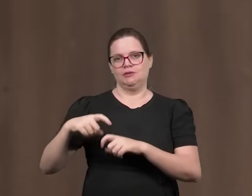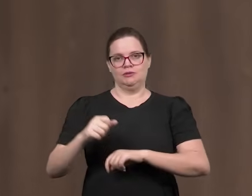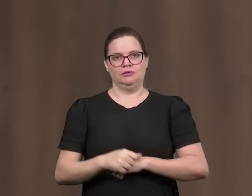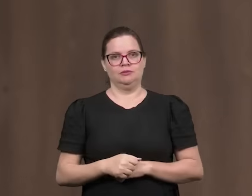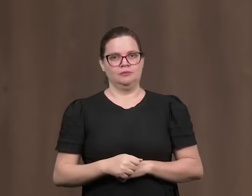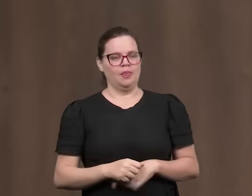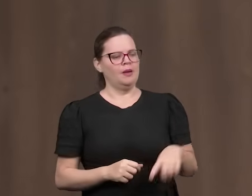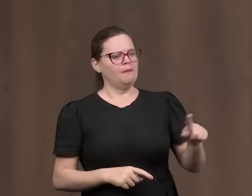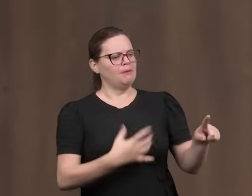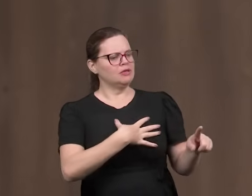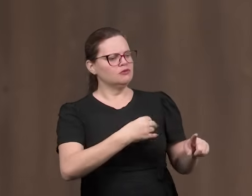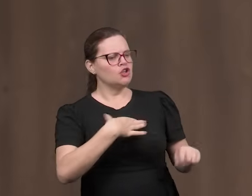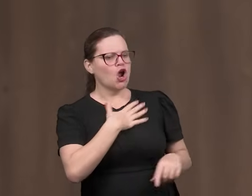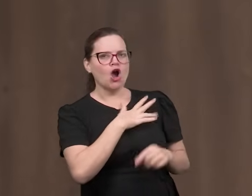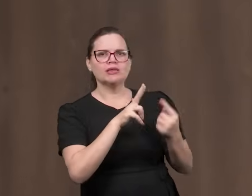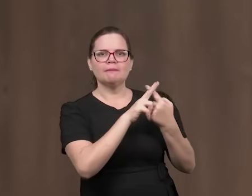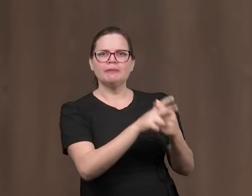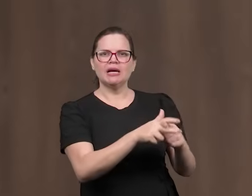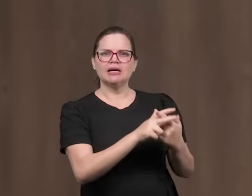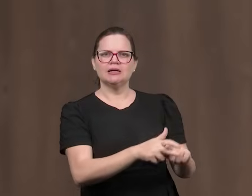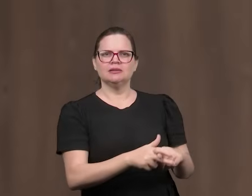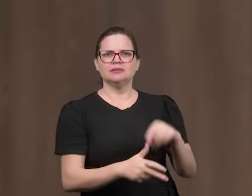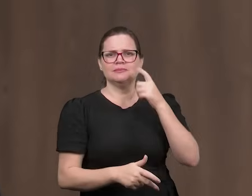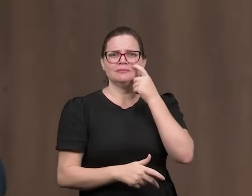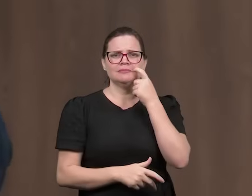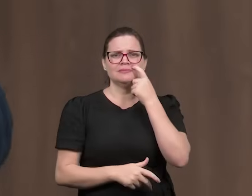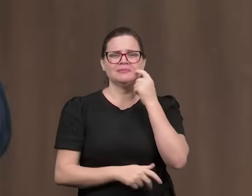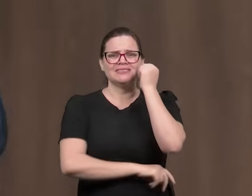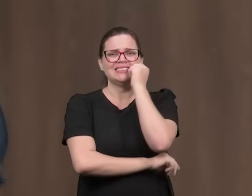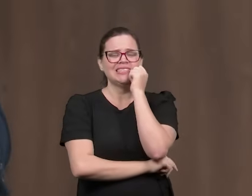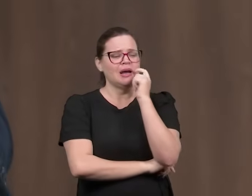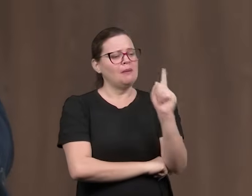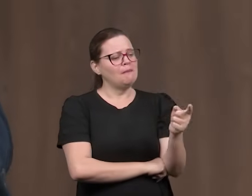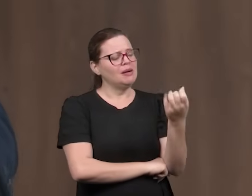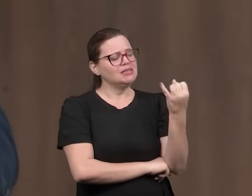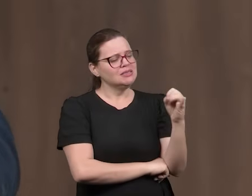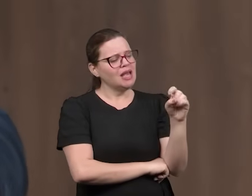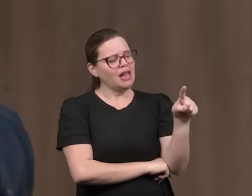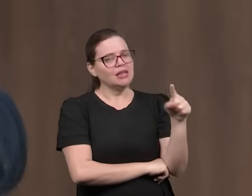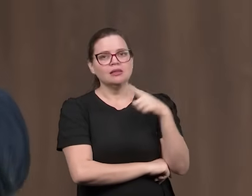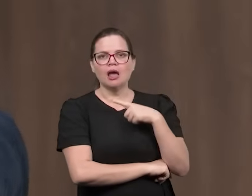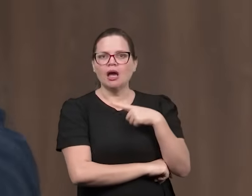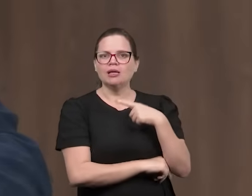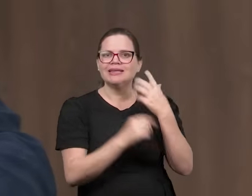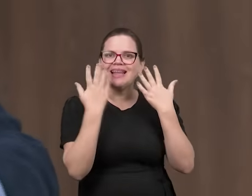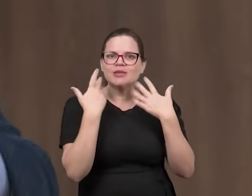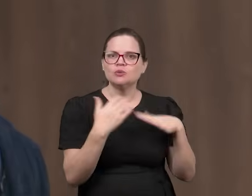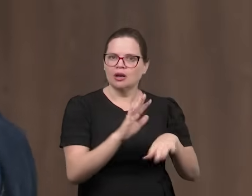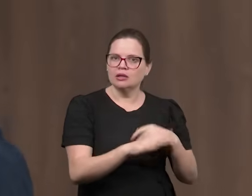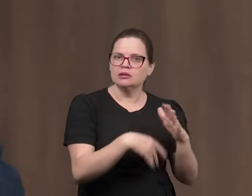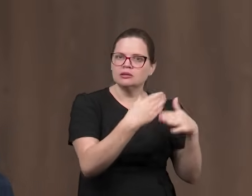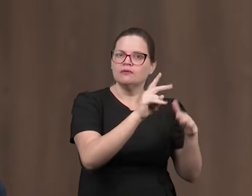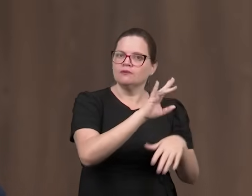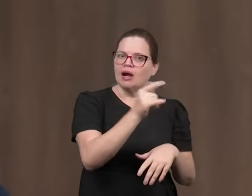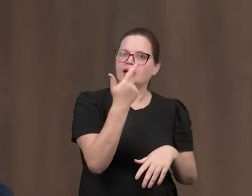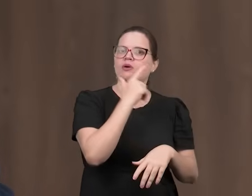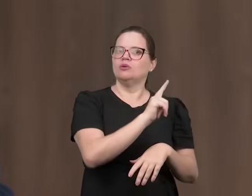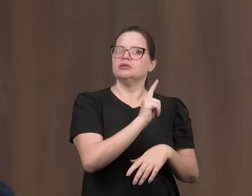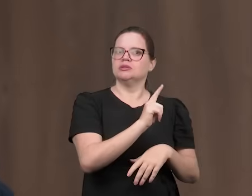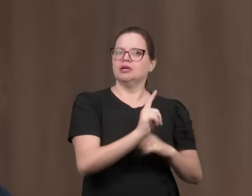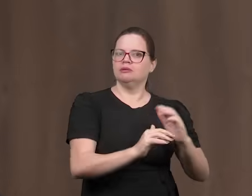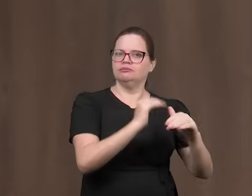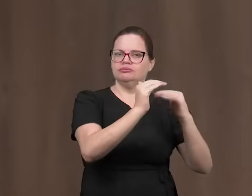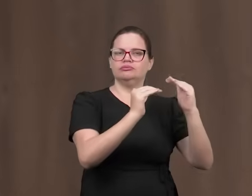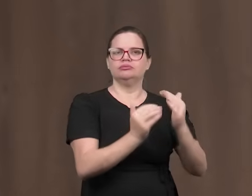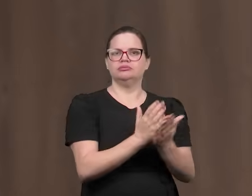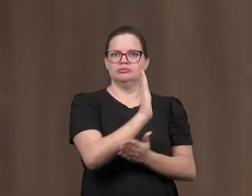área de mecânica. E aí você fica, mas se ele tem aquele dom, ele vai desenvolver, ele vai ser próspero naquilo ali. E eu